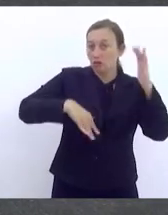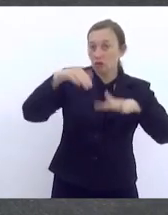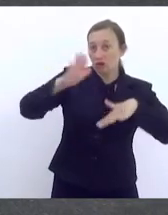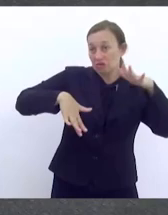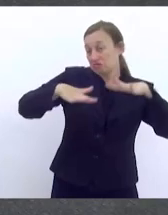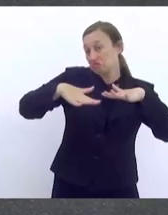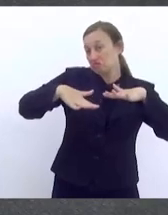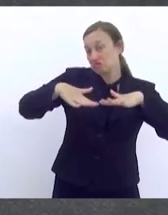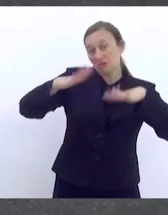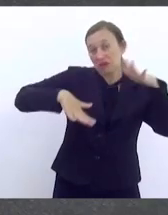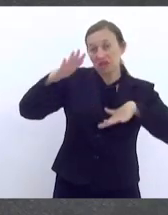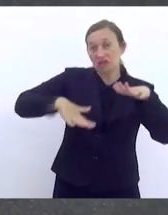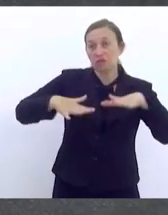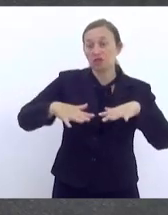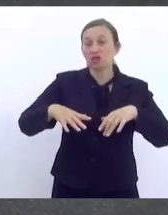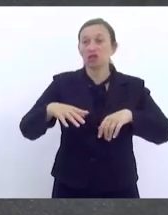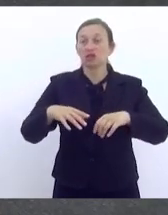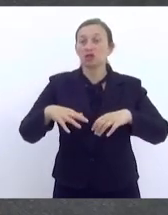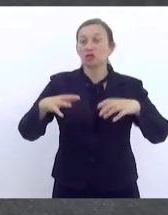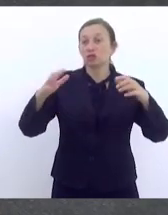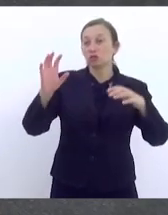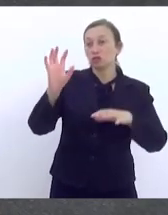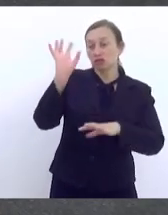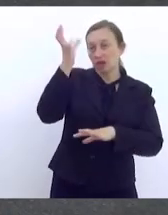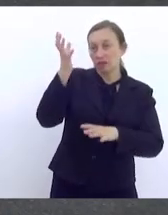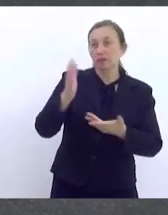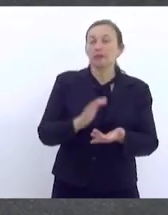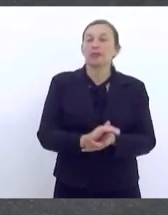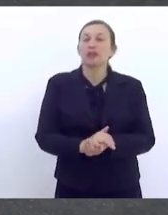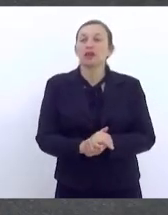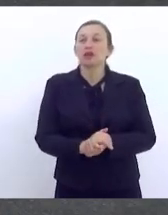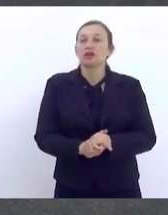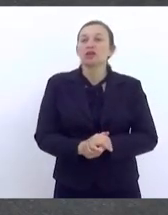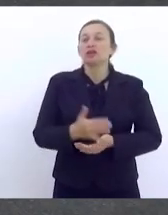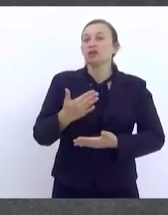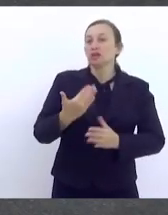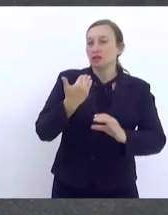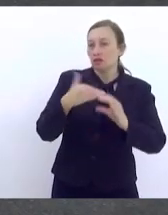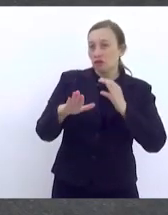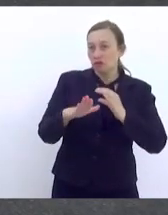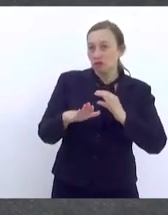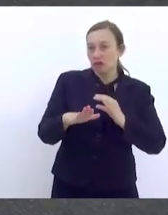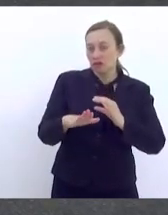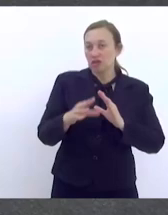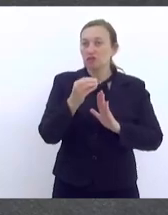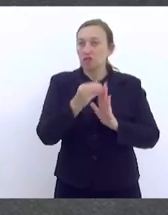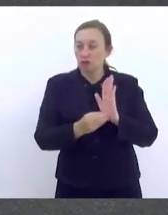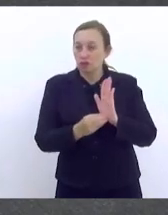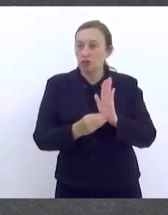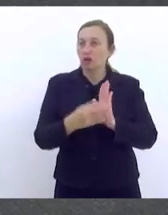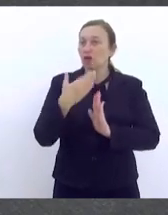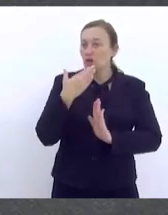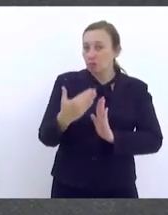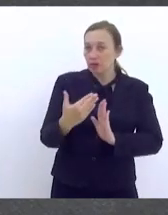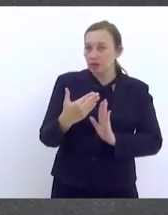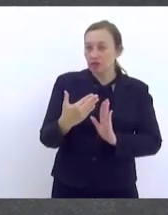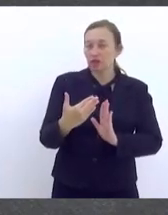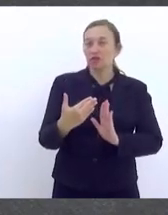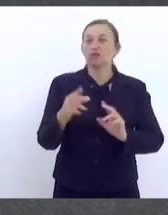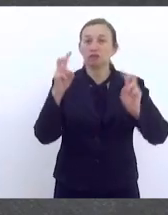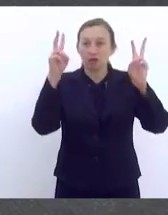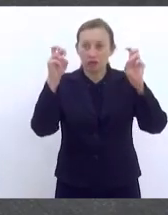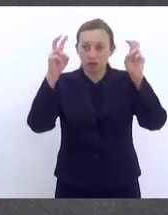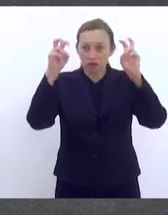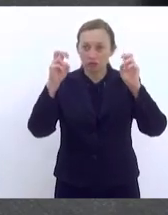sol portanto eu estou enviando hoje um ofício solicitado da fundação CCR uma apuração apurada sobre isso